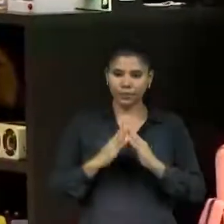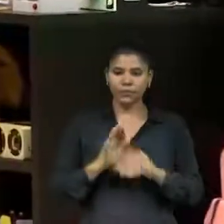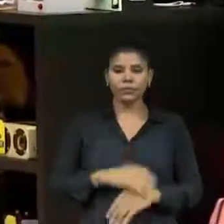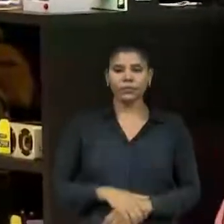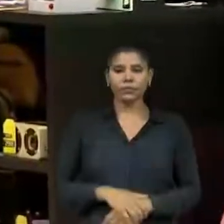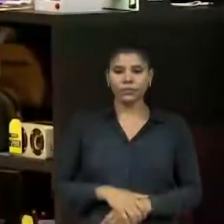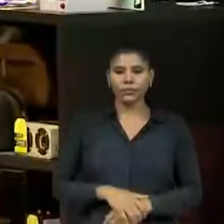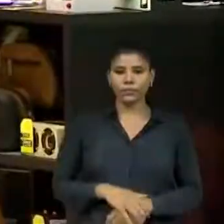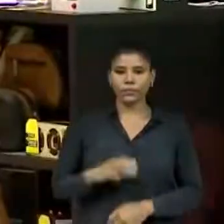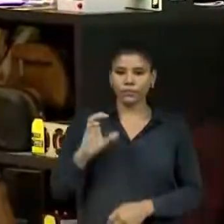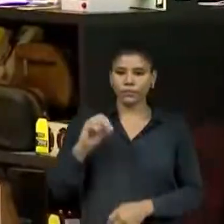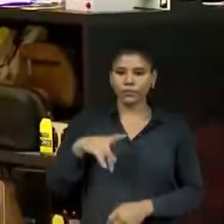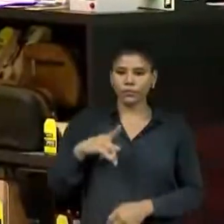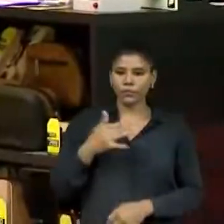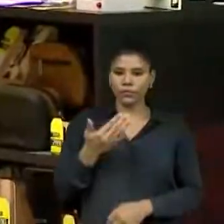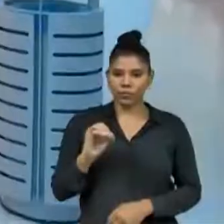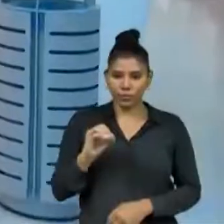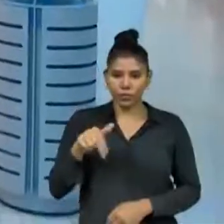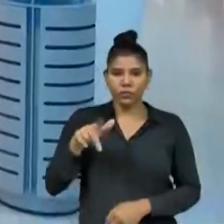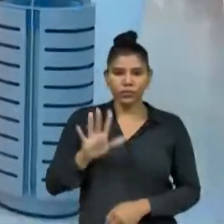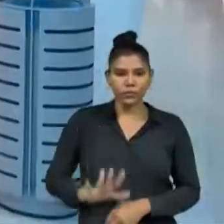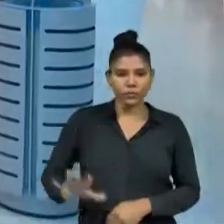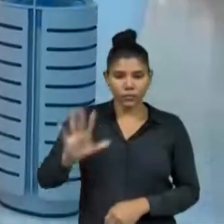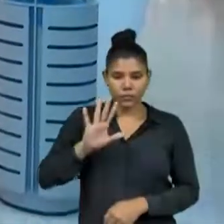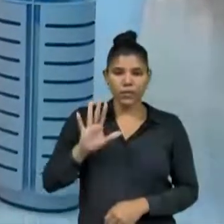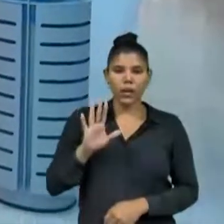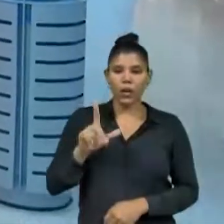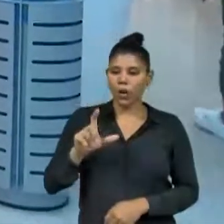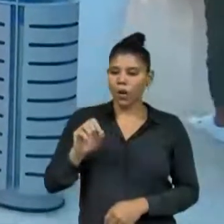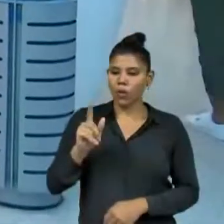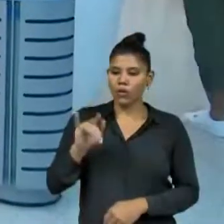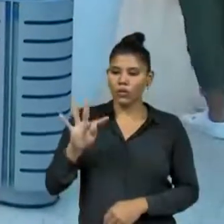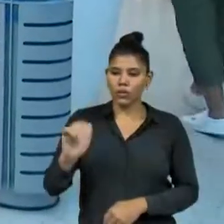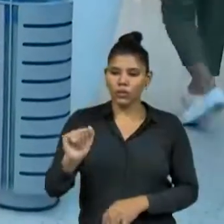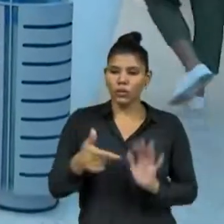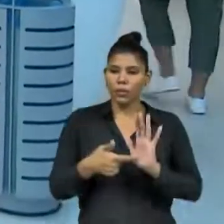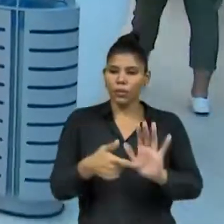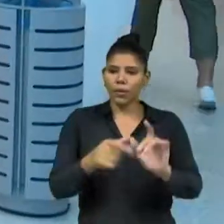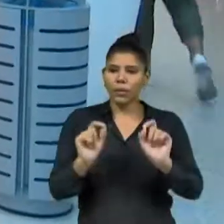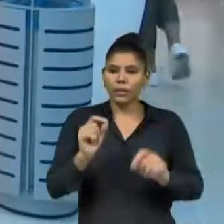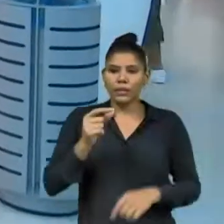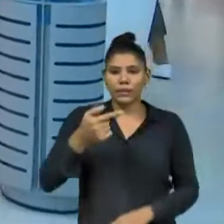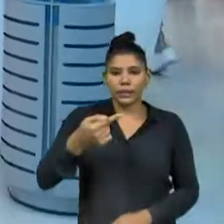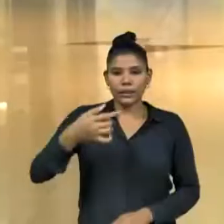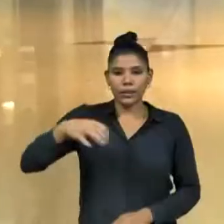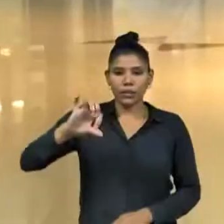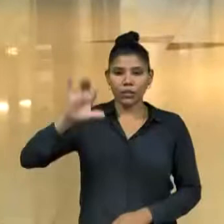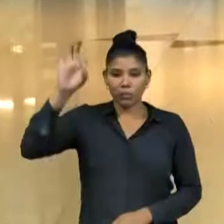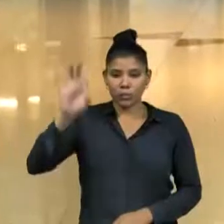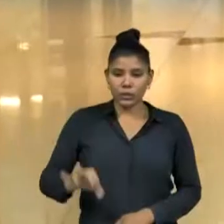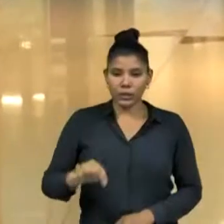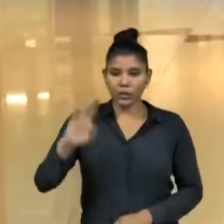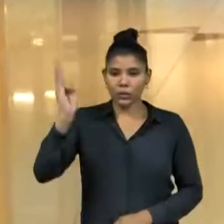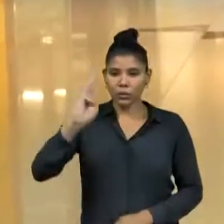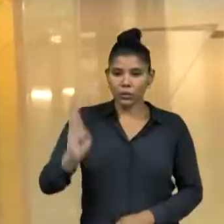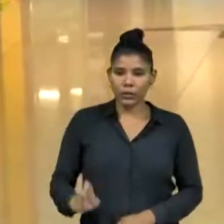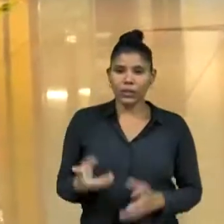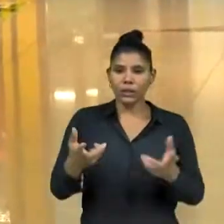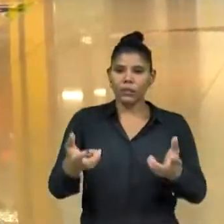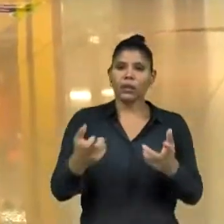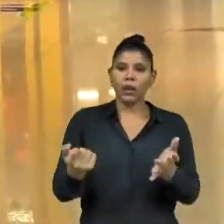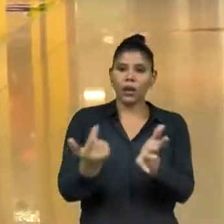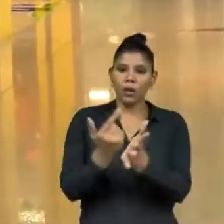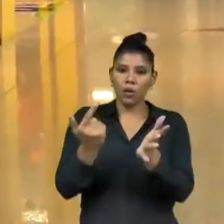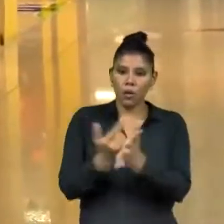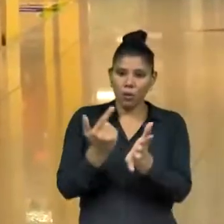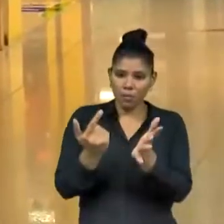de Dirigentes Lojistas publicou uma pesquisa apontando que 79% dos brasileiros pretendem comprar presentes para